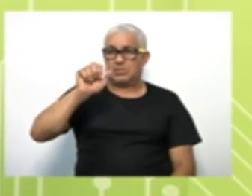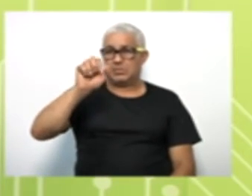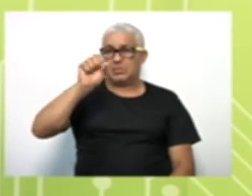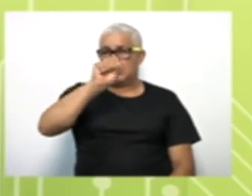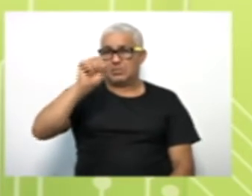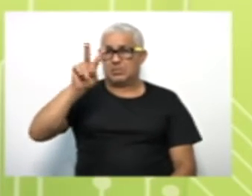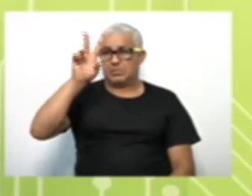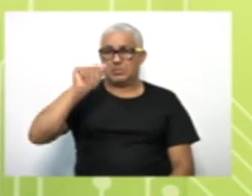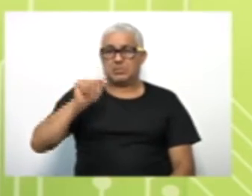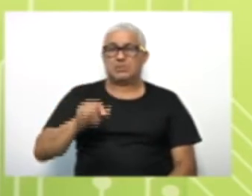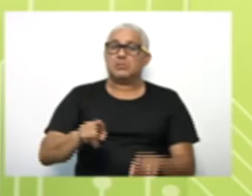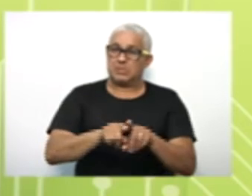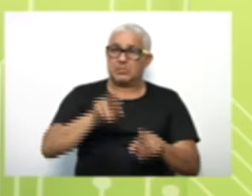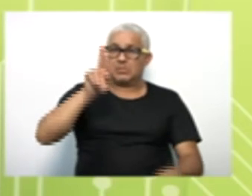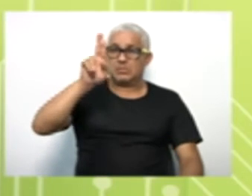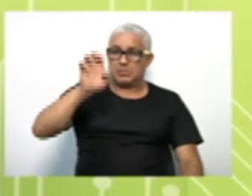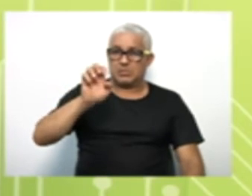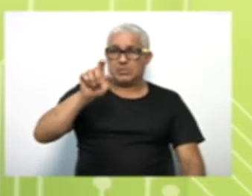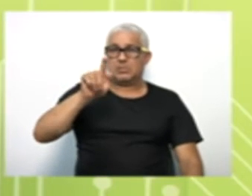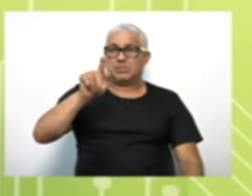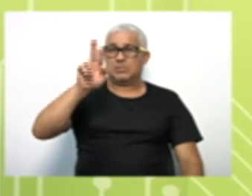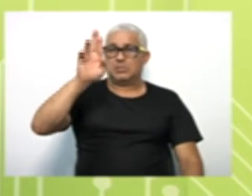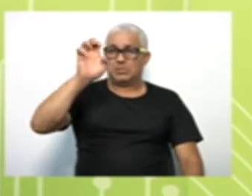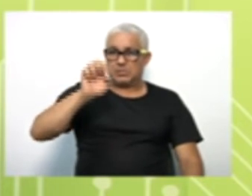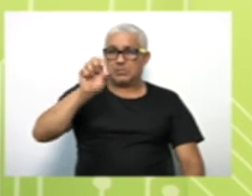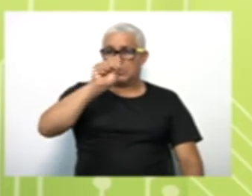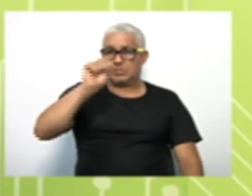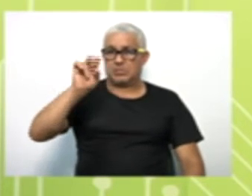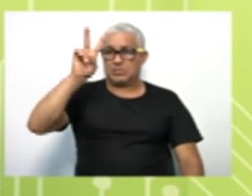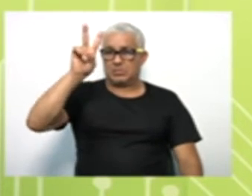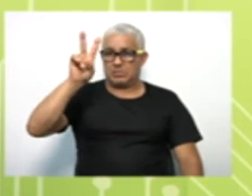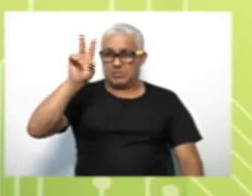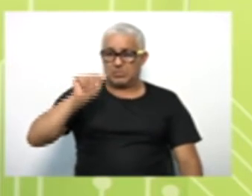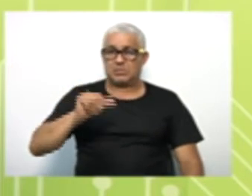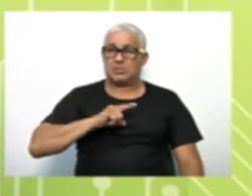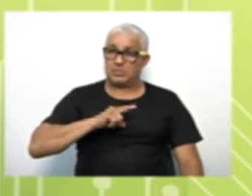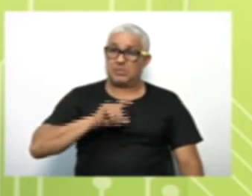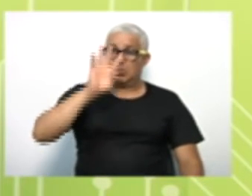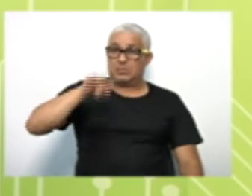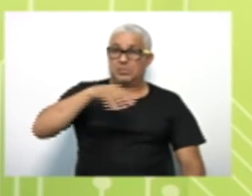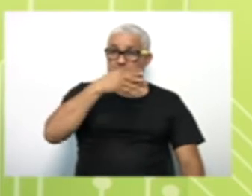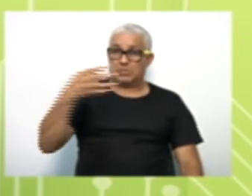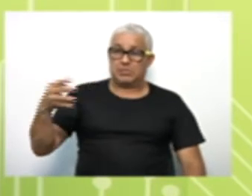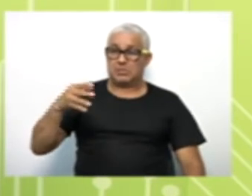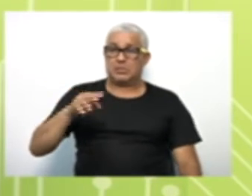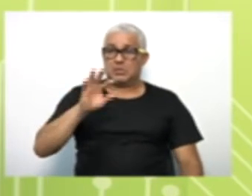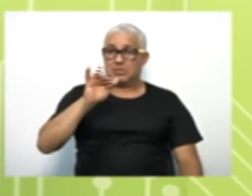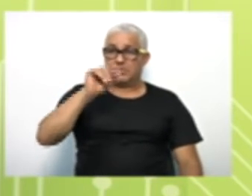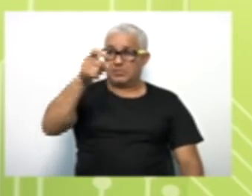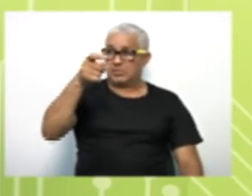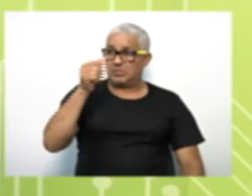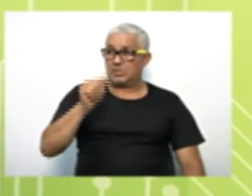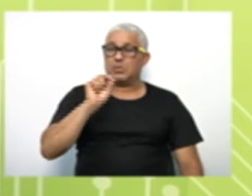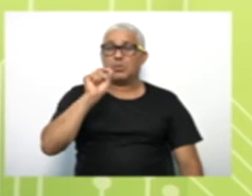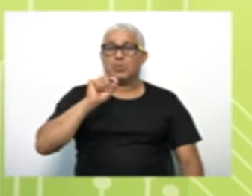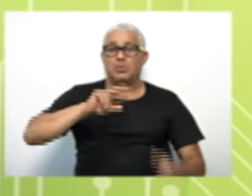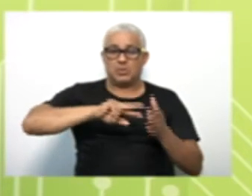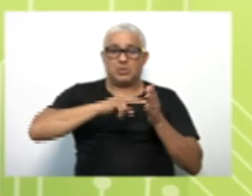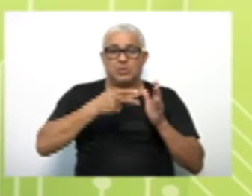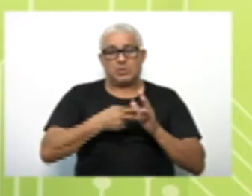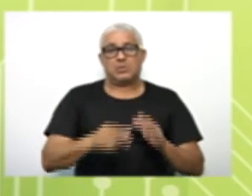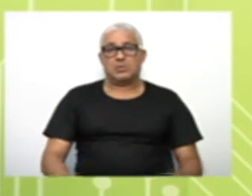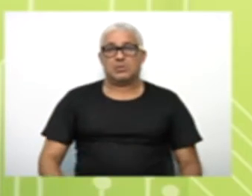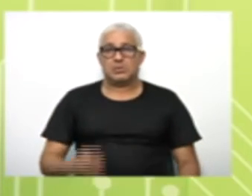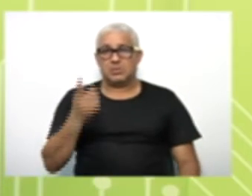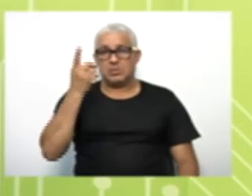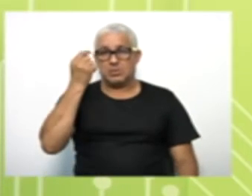falando progressiva, eu estou dizendo uma tabela onde é fixa. E o que significa isso? Progressivo. Eu invisto